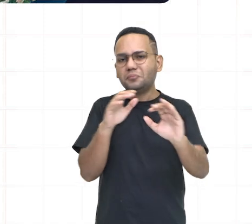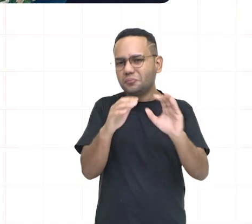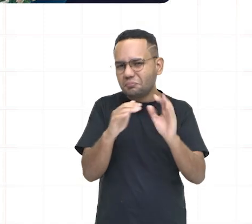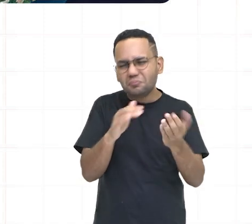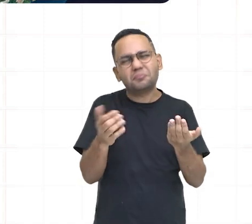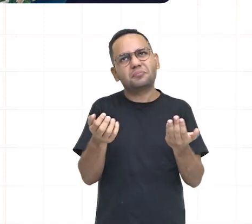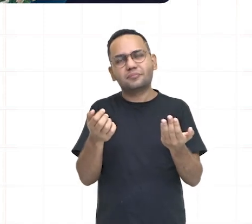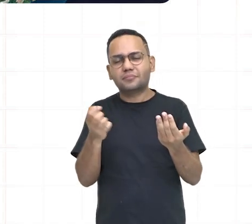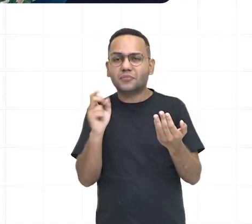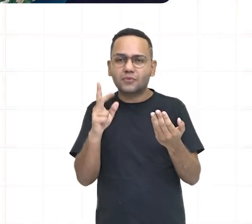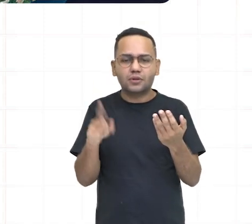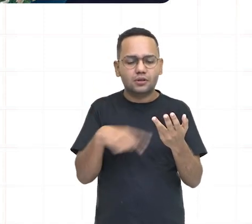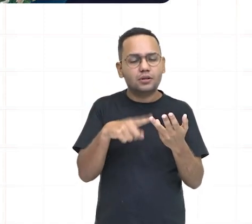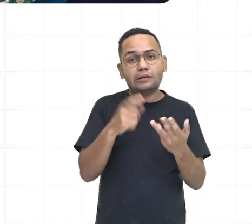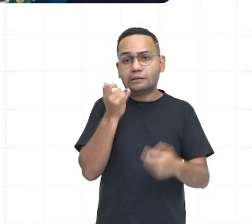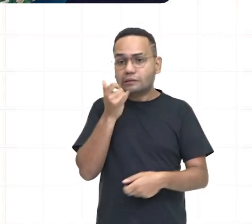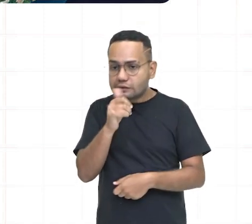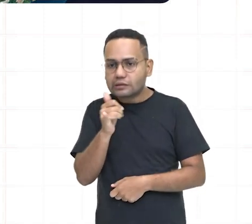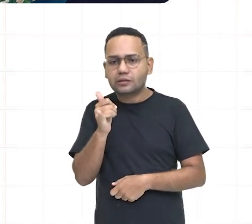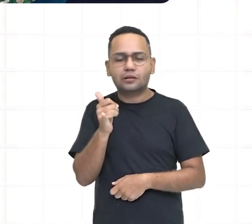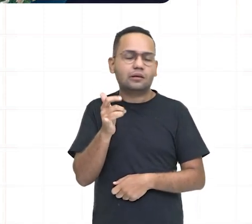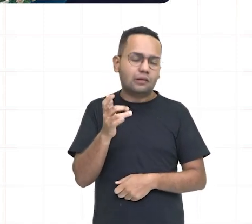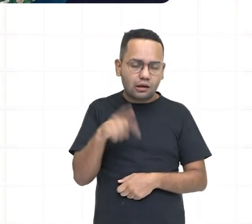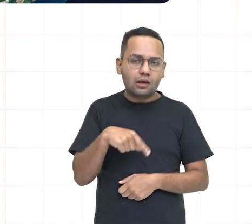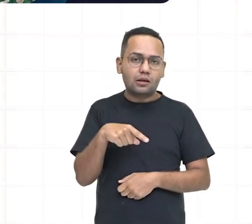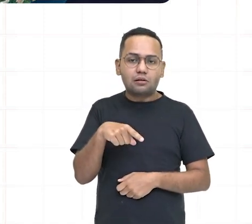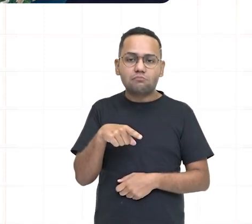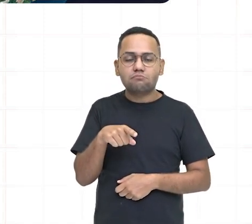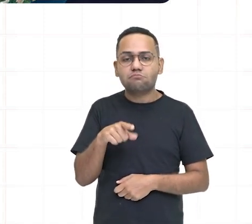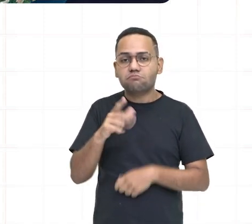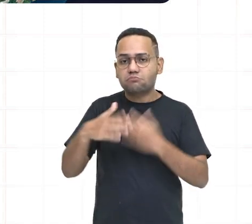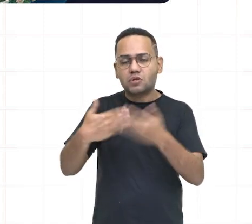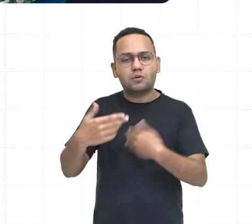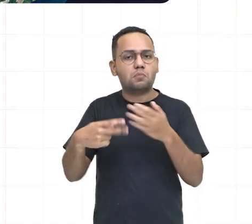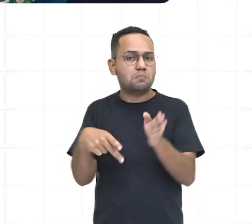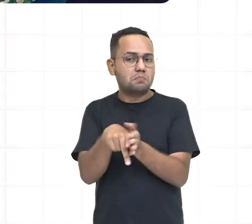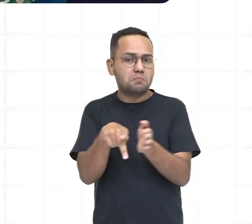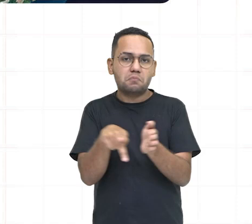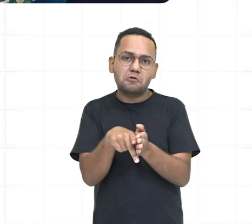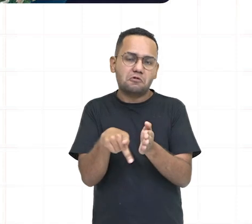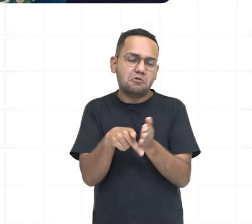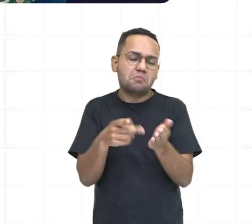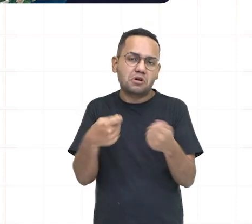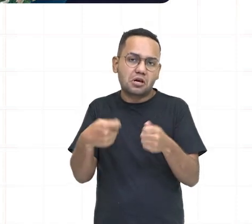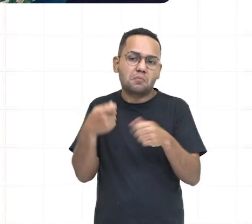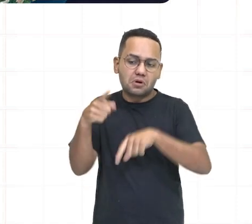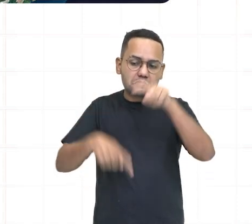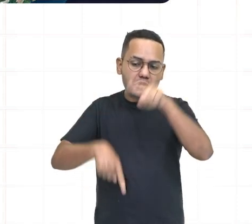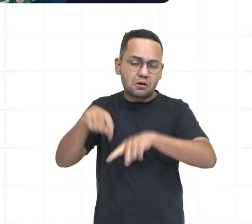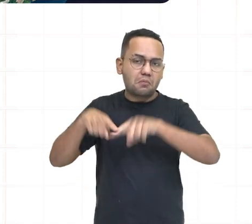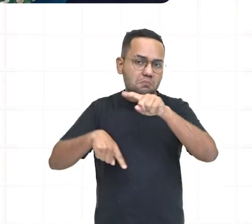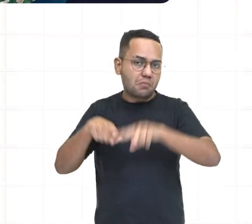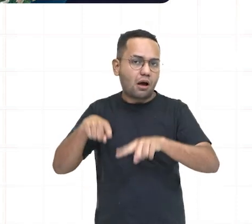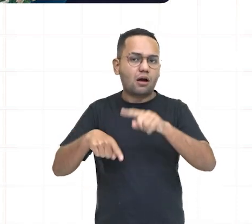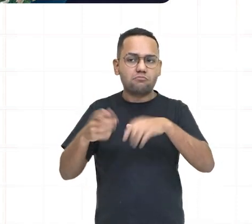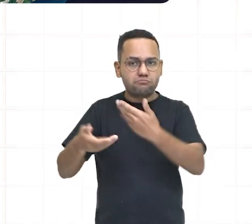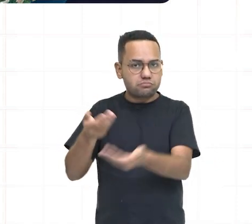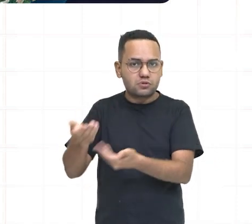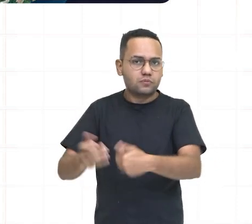e energia elétrica, então, que é o que toca aí a maior parte das necessidades maquinárias dessas indústrias, elas